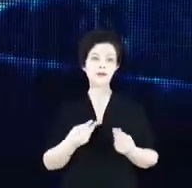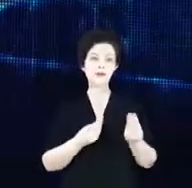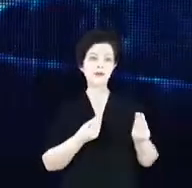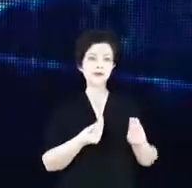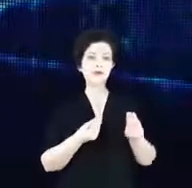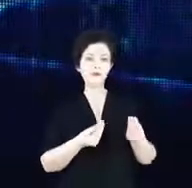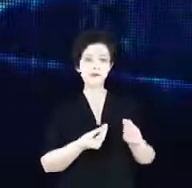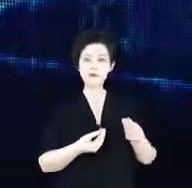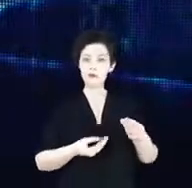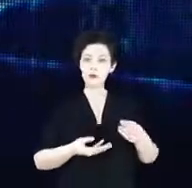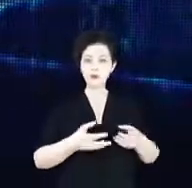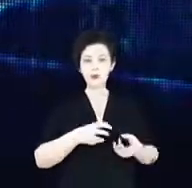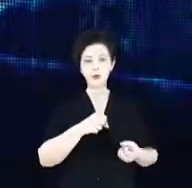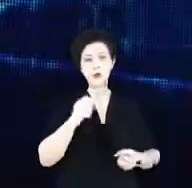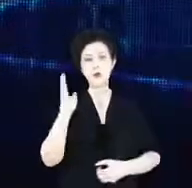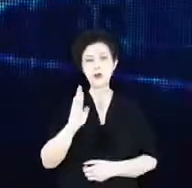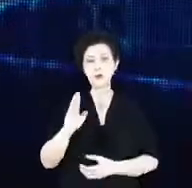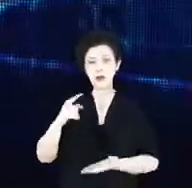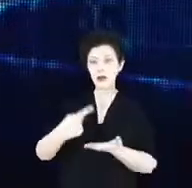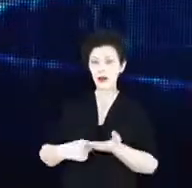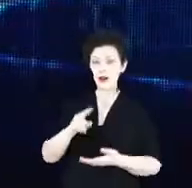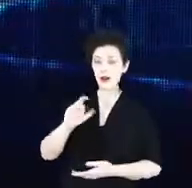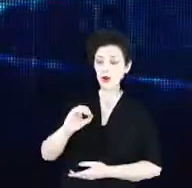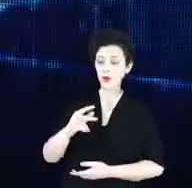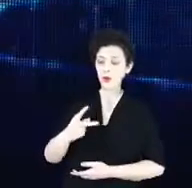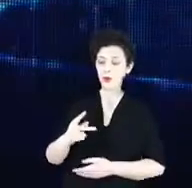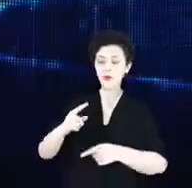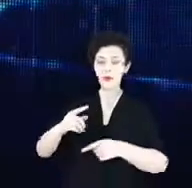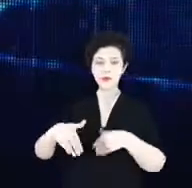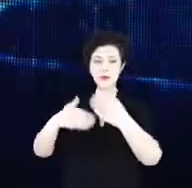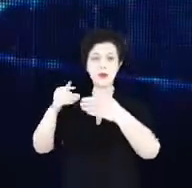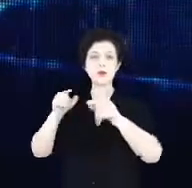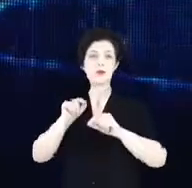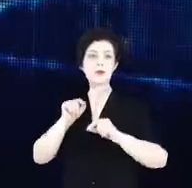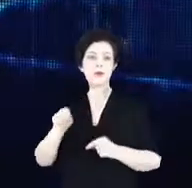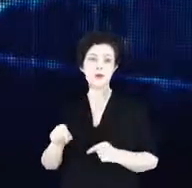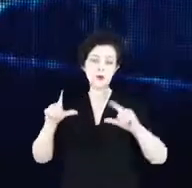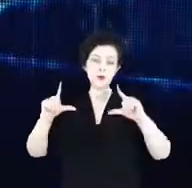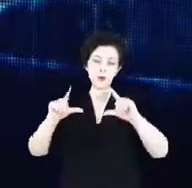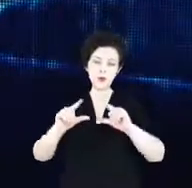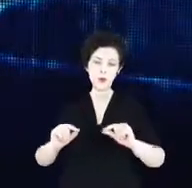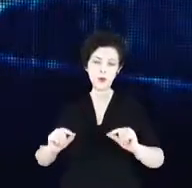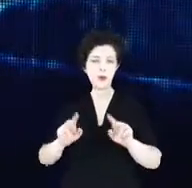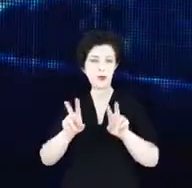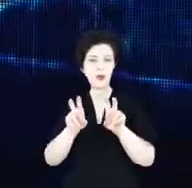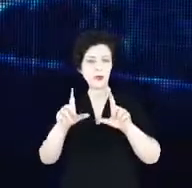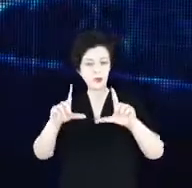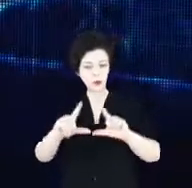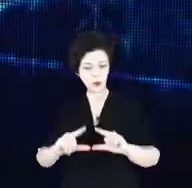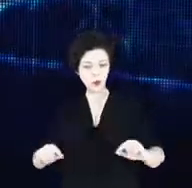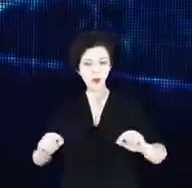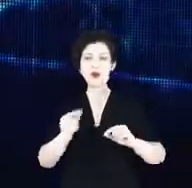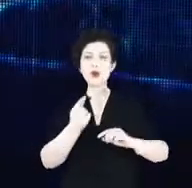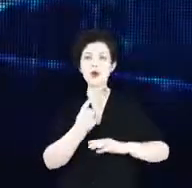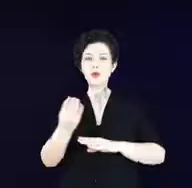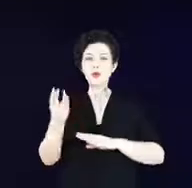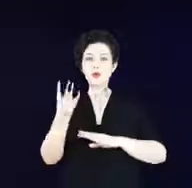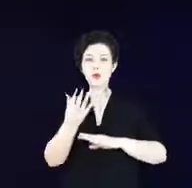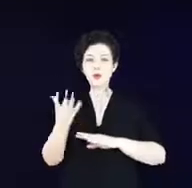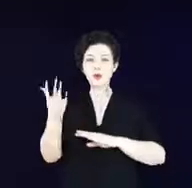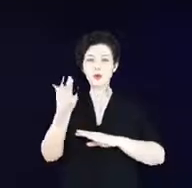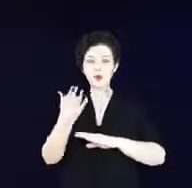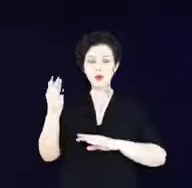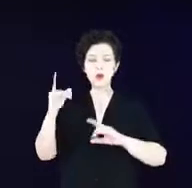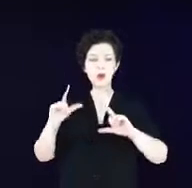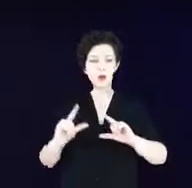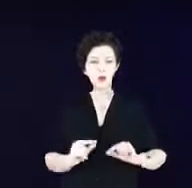tanto que o Brasil assumiu lá na COP um compromisso de avançar na redução, no tema da redução das emissões, assumindo o compromisso de